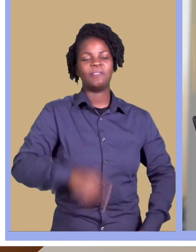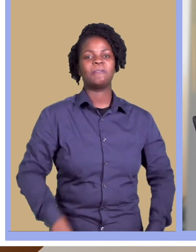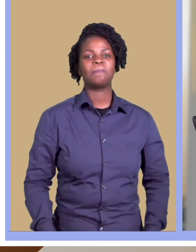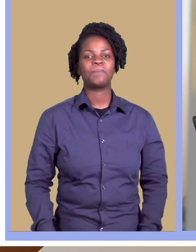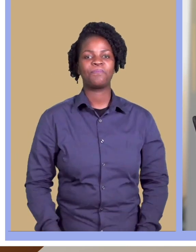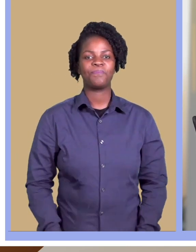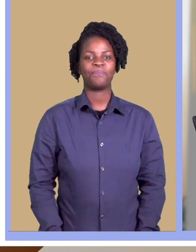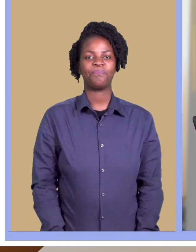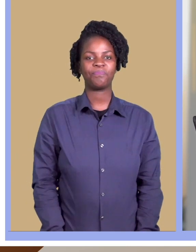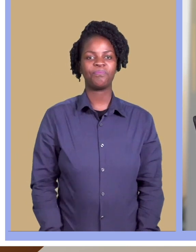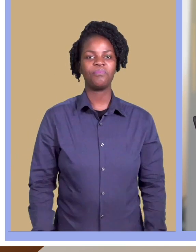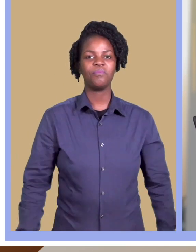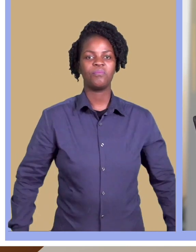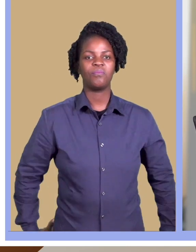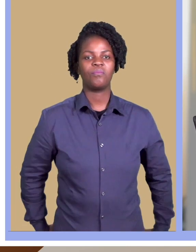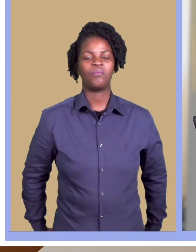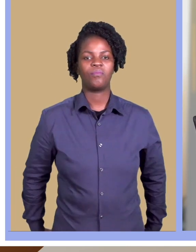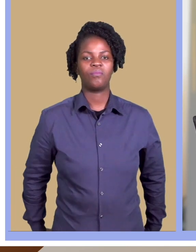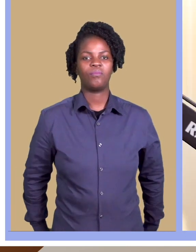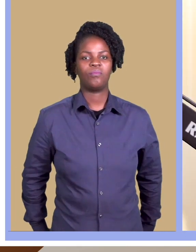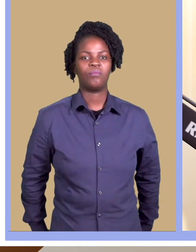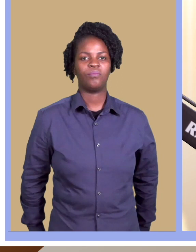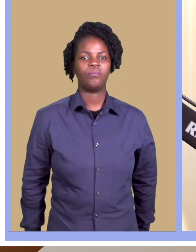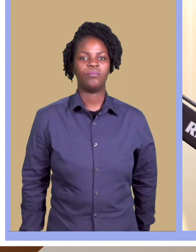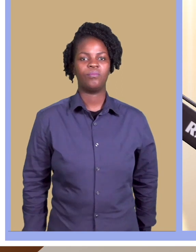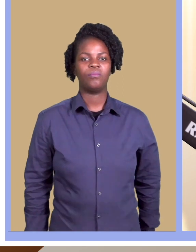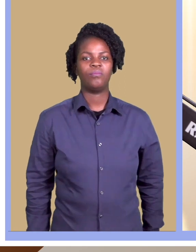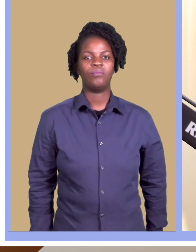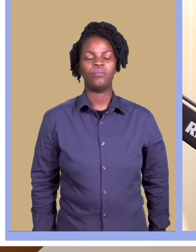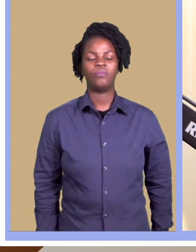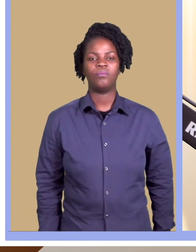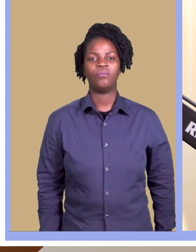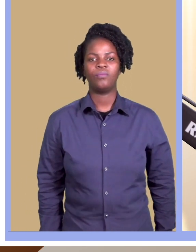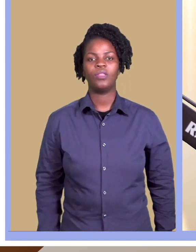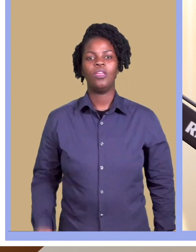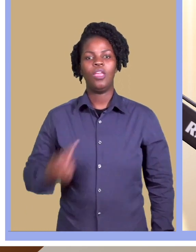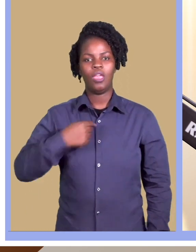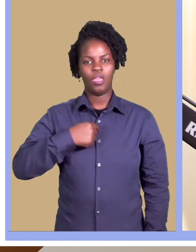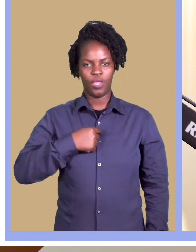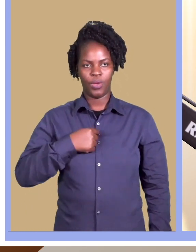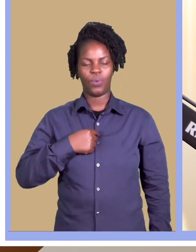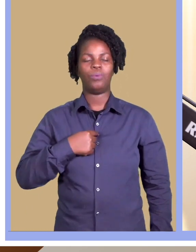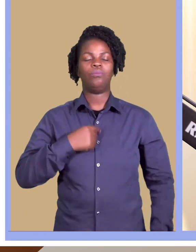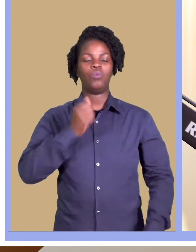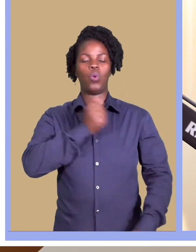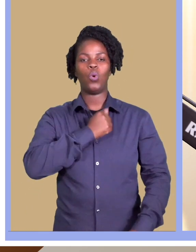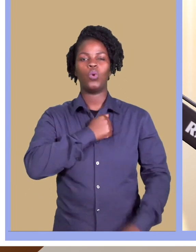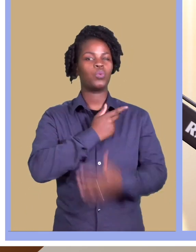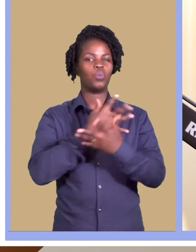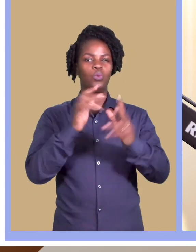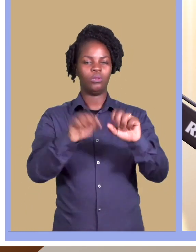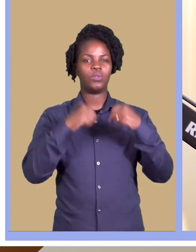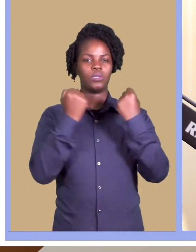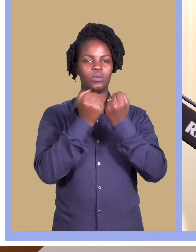Estou na comissão por endosso do movimento de pessoas com deficiência. Então é marcante,